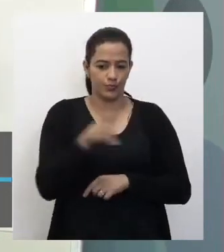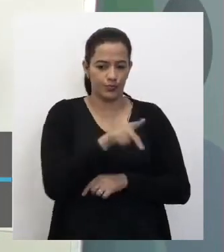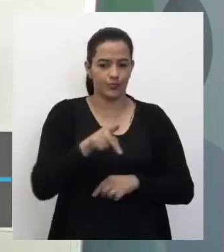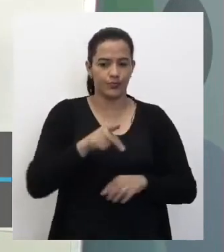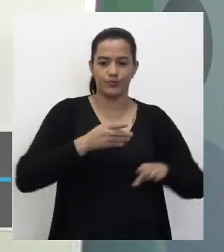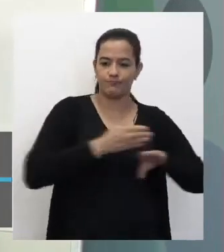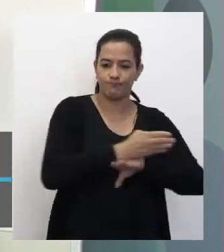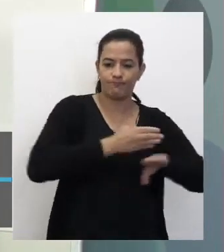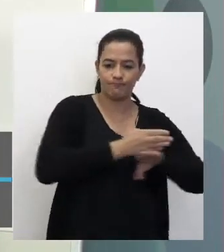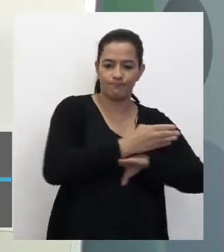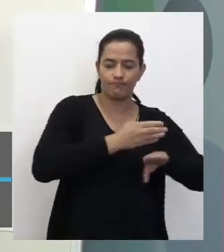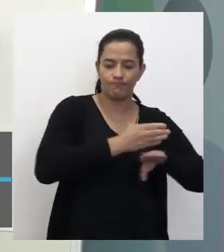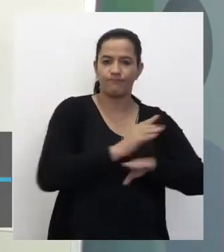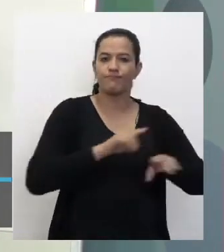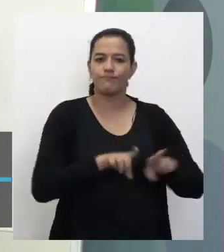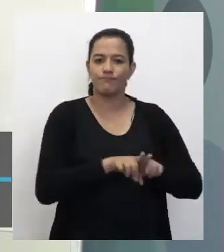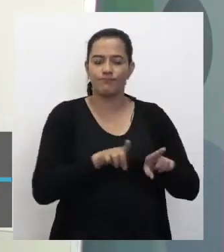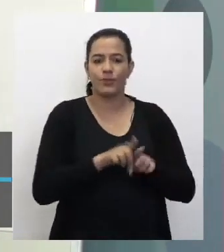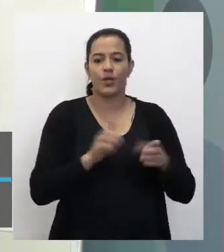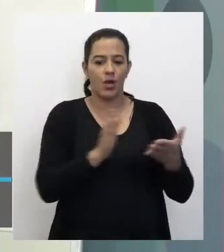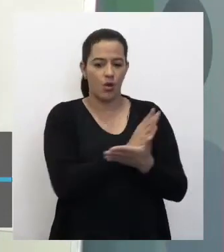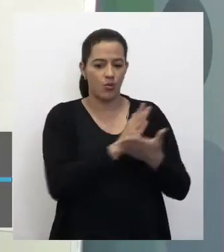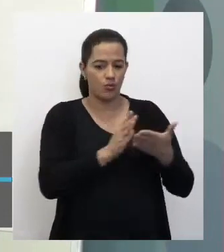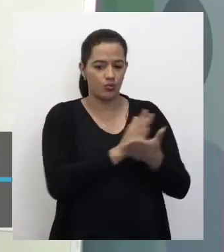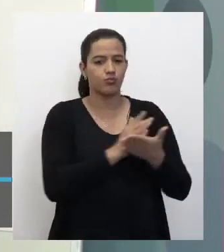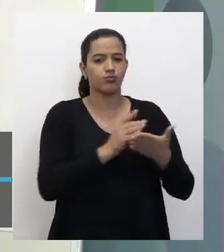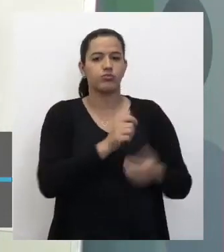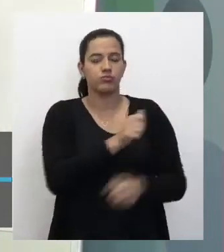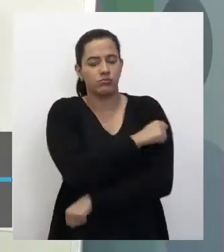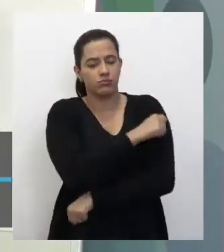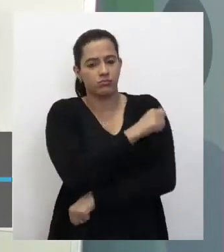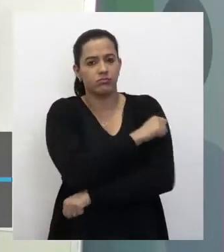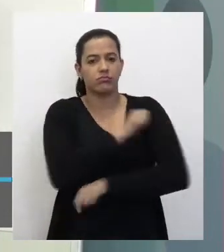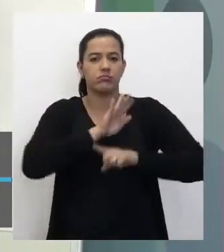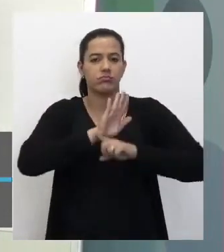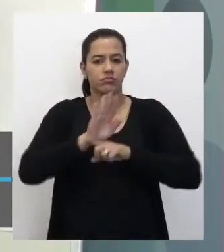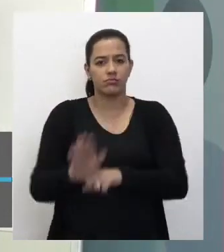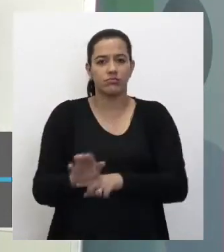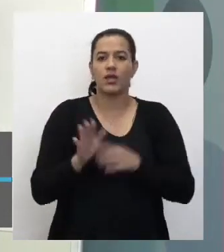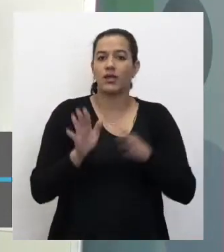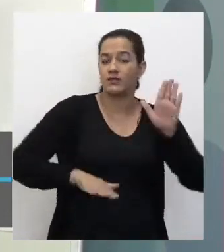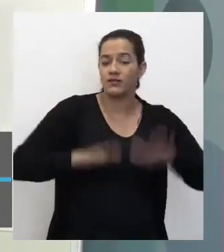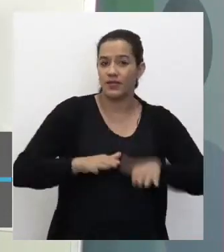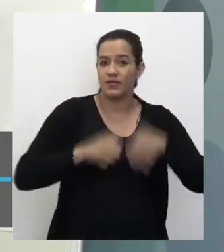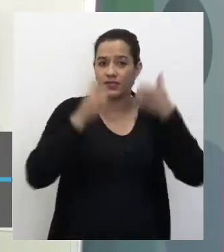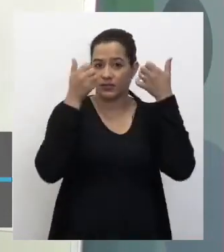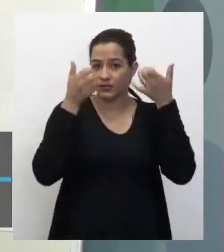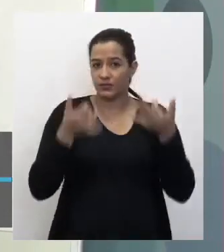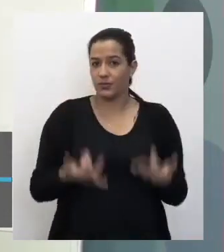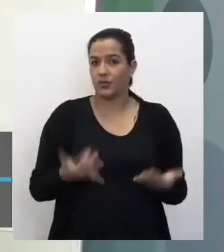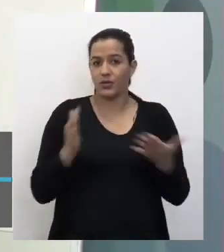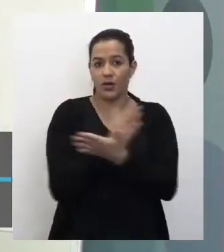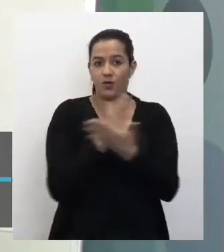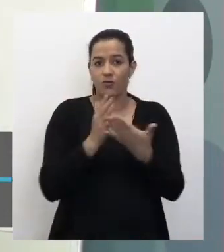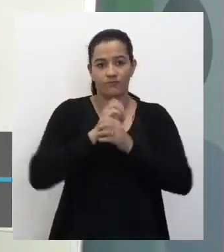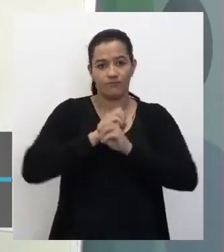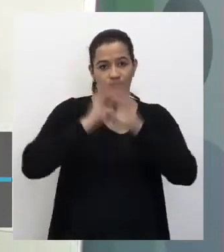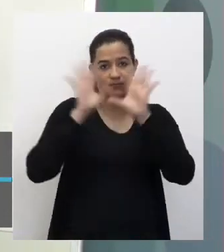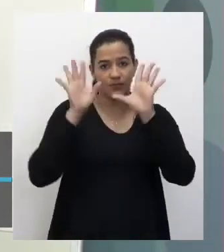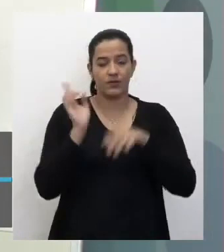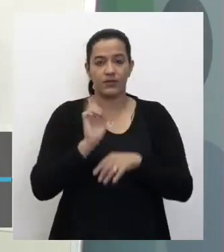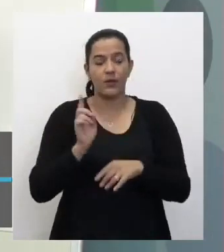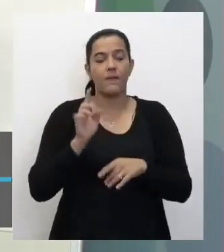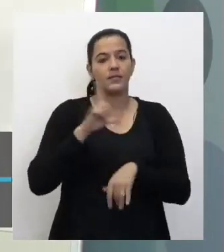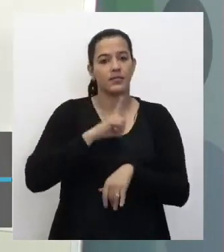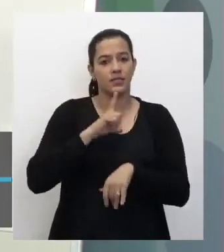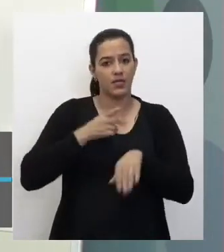e ajudando os alunos quando existe alguma dúvida. A nossa explicação, de repente, acaba não ficando tão clara para alguns estudantes e os professores entram